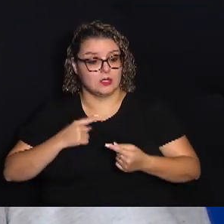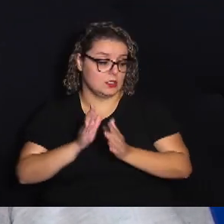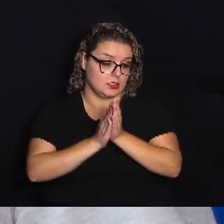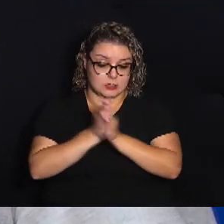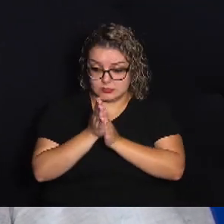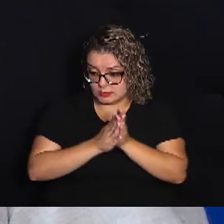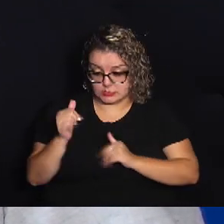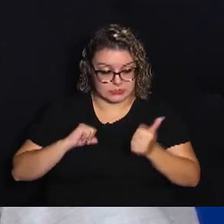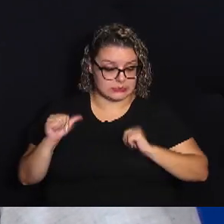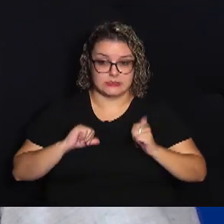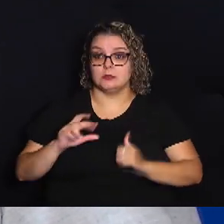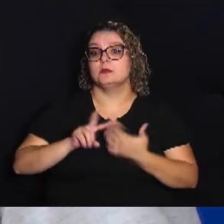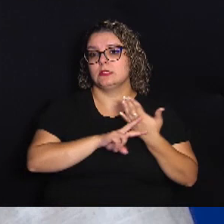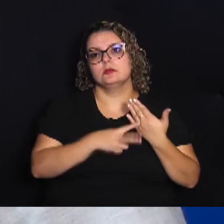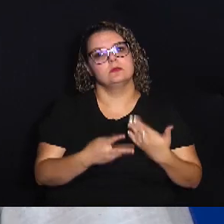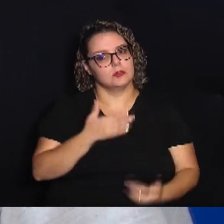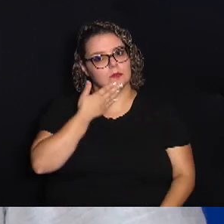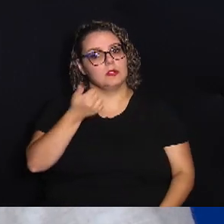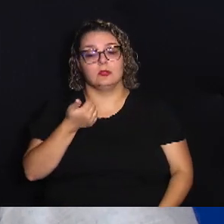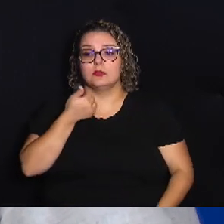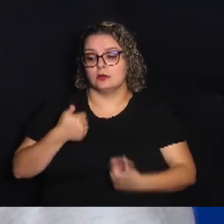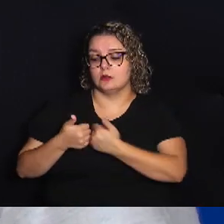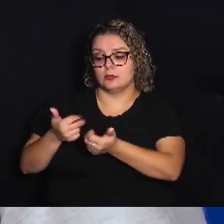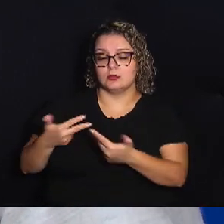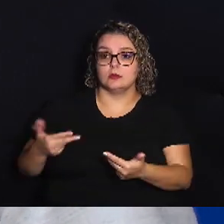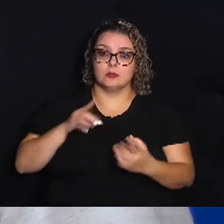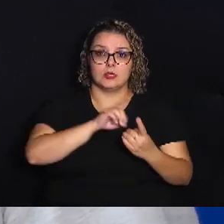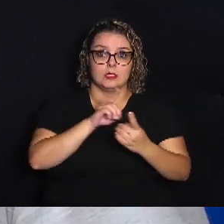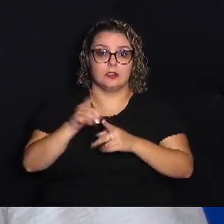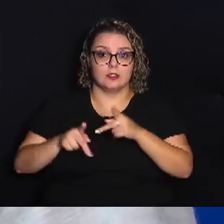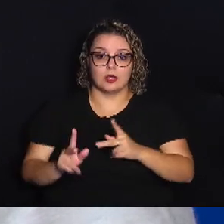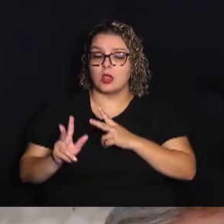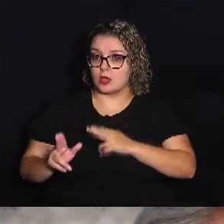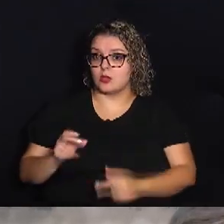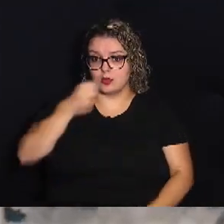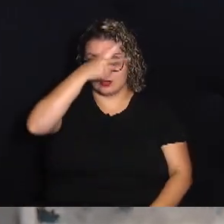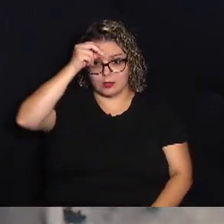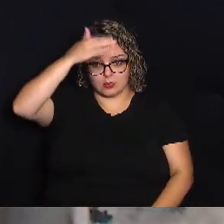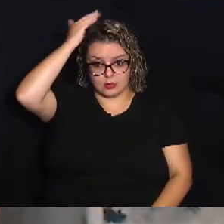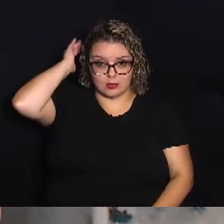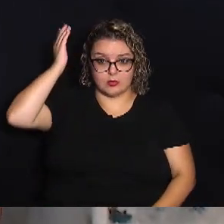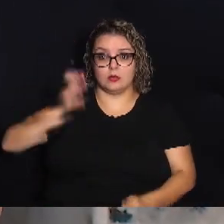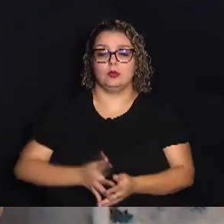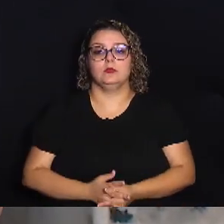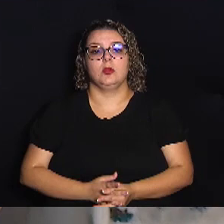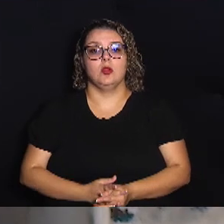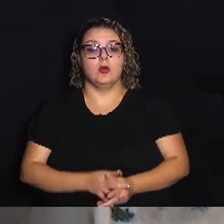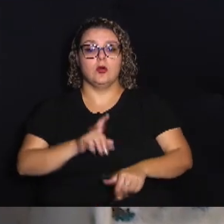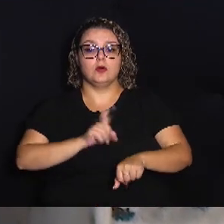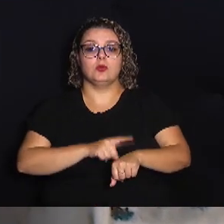espera ansiosamente que essas medidas elas surtam um efeito e melhore o transporte público para atender a população de acordo com o prefeito Dário